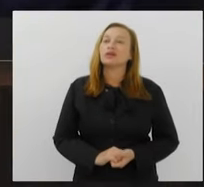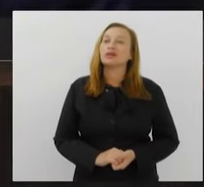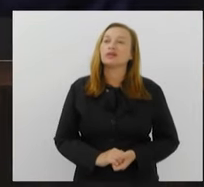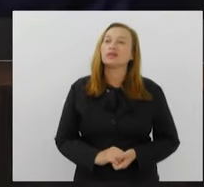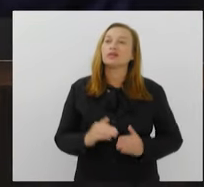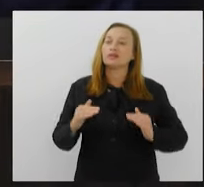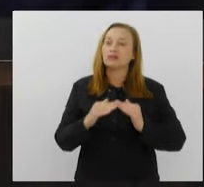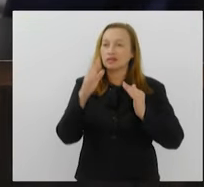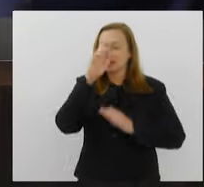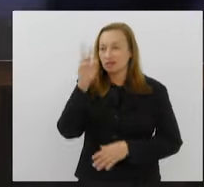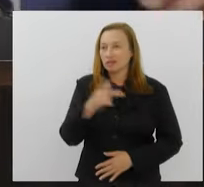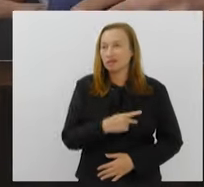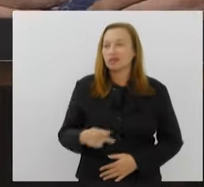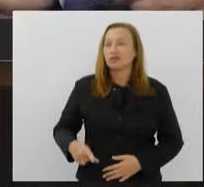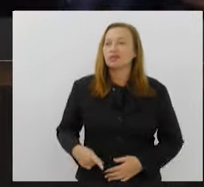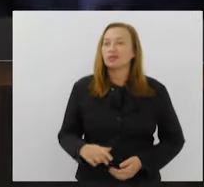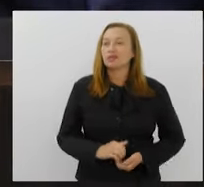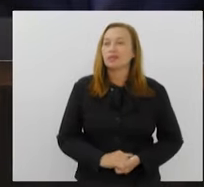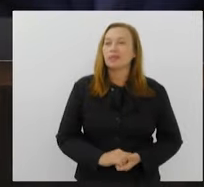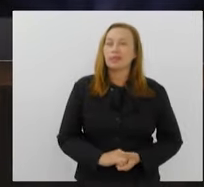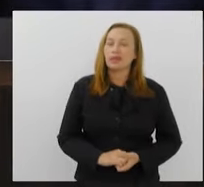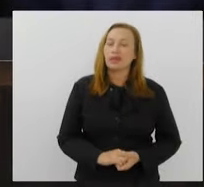Parecer é favorável, senhor presidente.